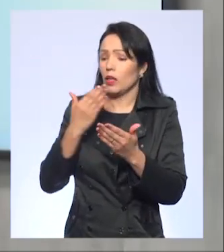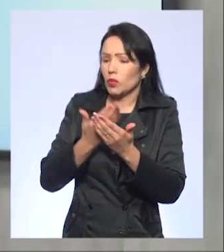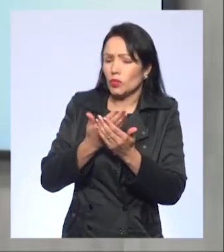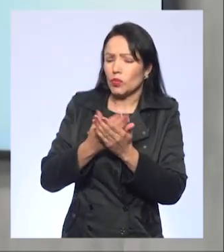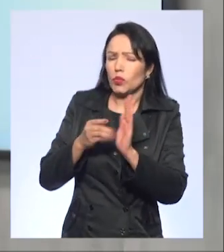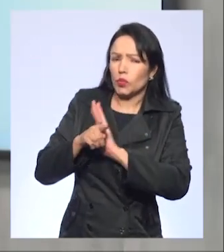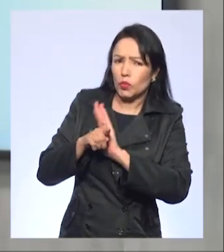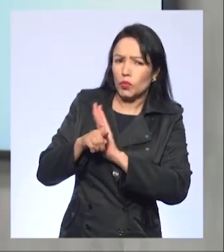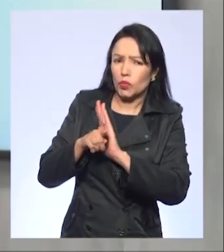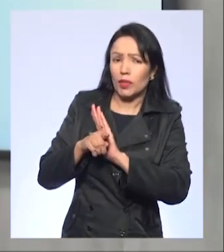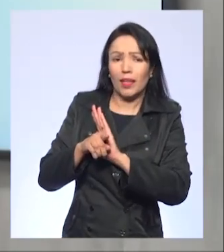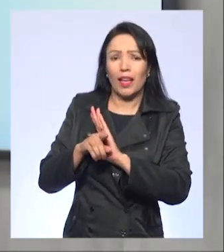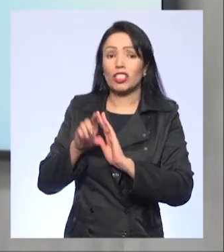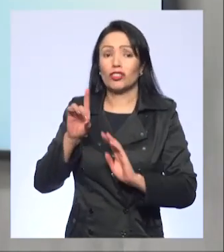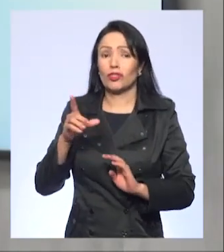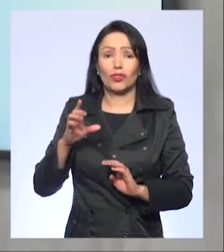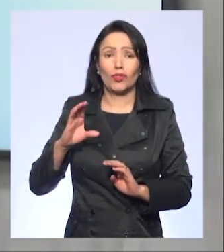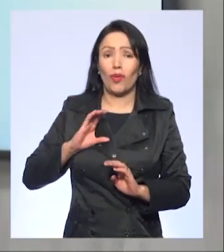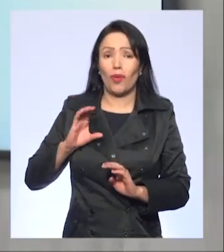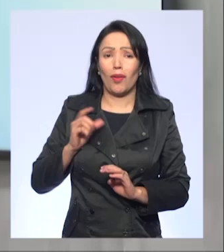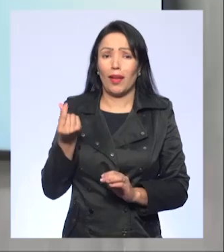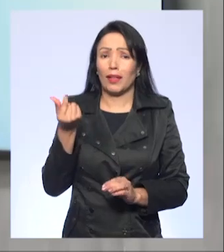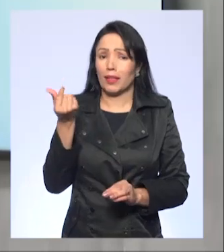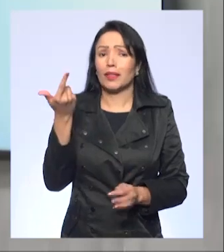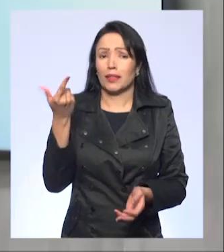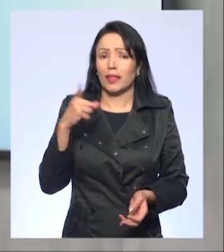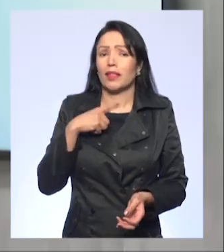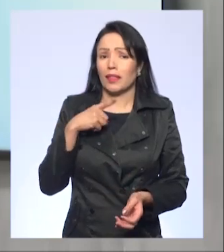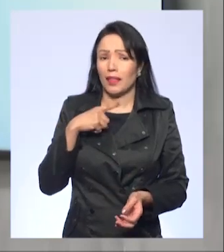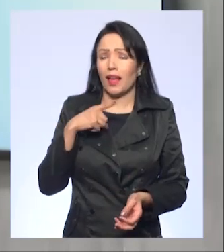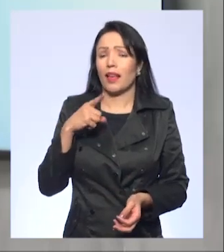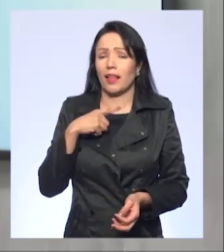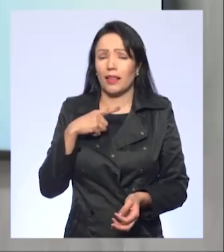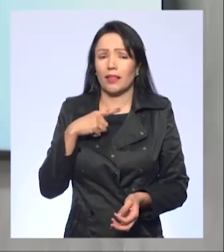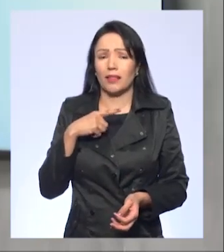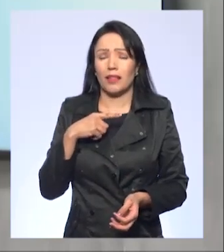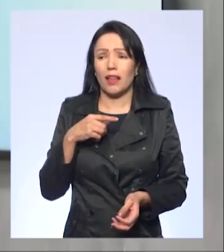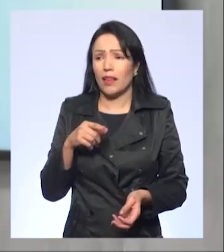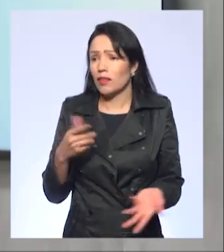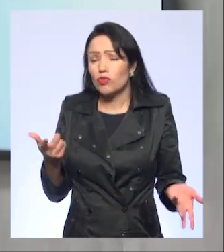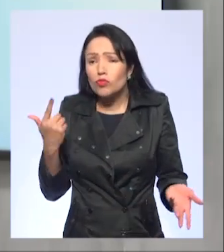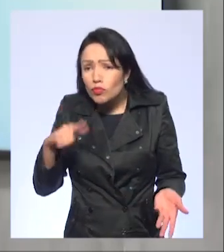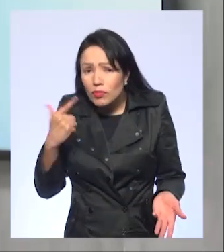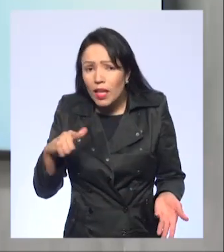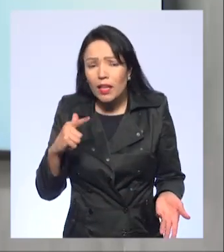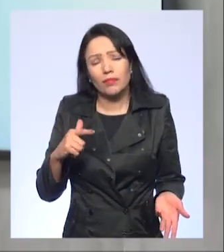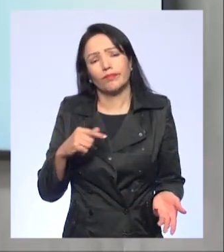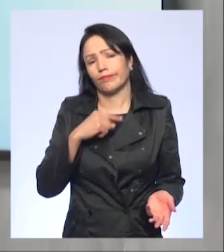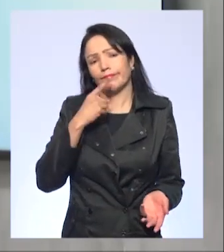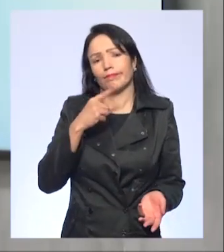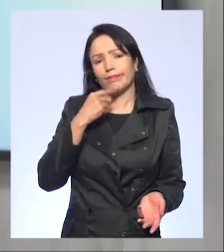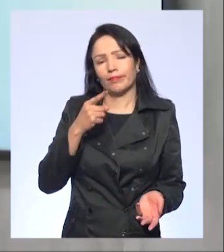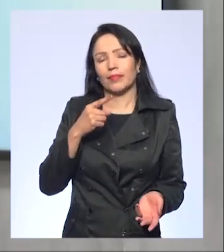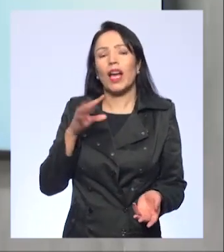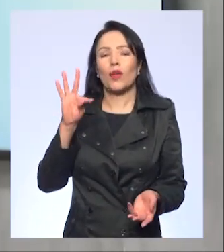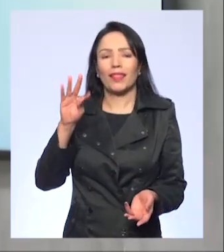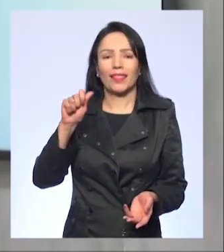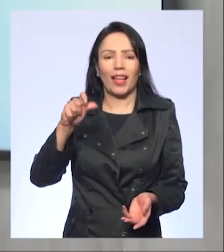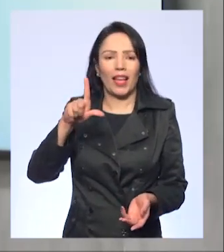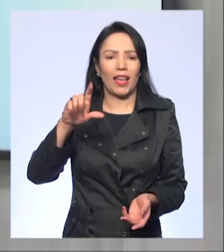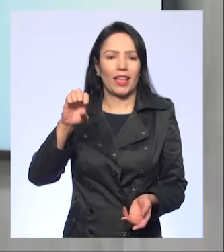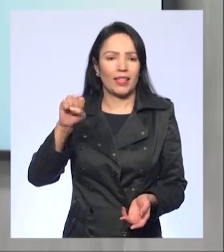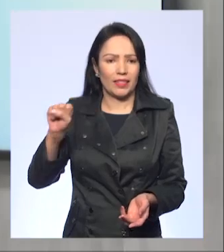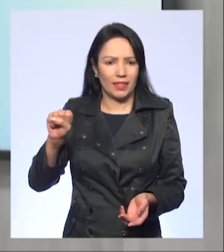condição financeira, né? Quem era patrocinado, quem tinha grana para fazer isso. E o Tales é um desses caras. Ele é